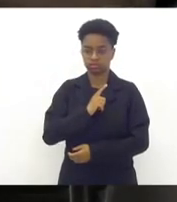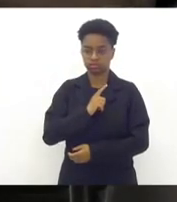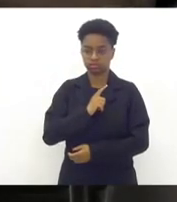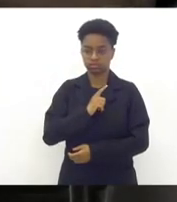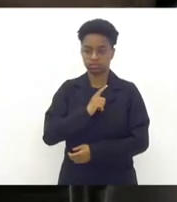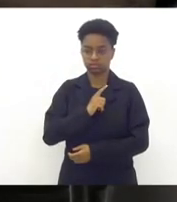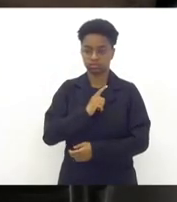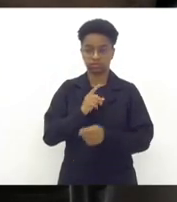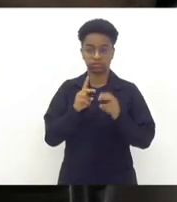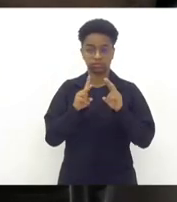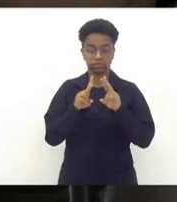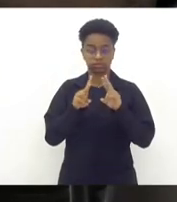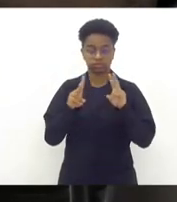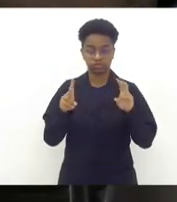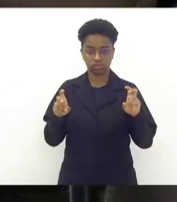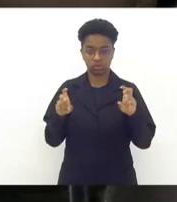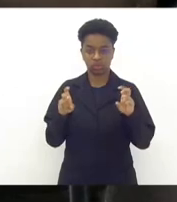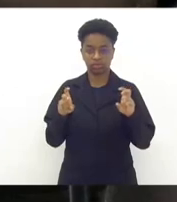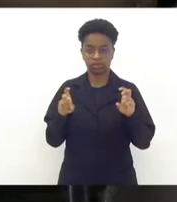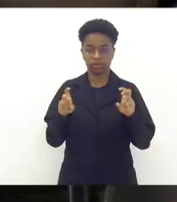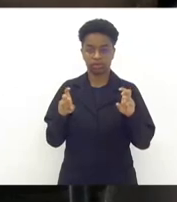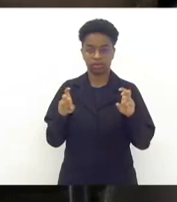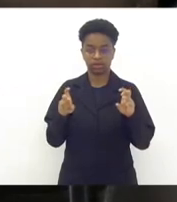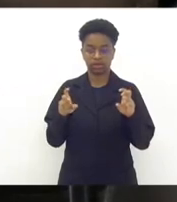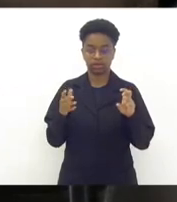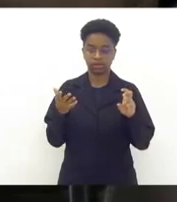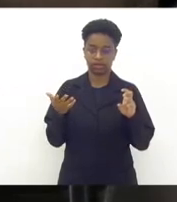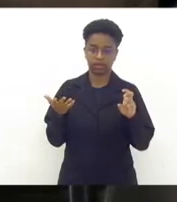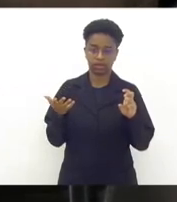essa controversa,